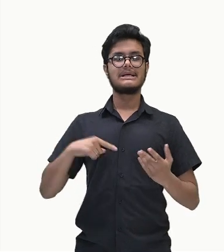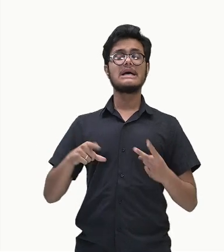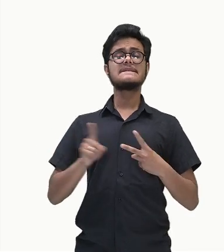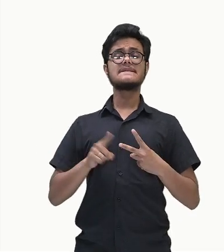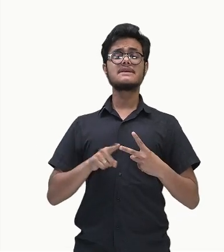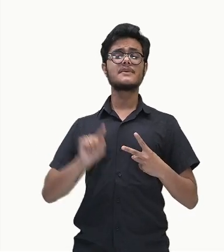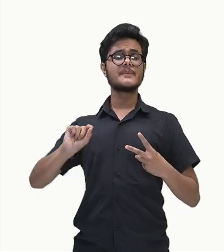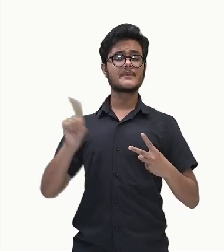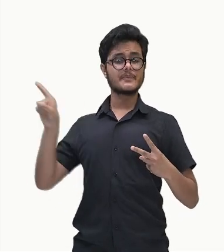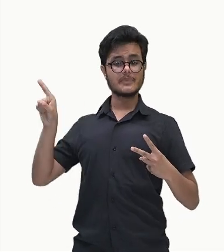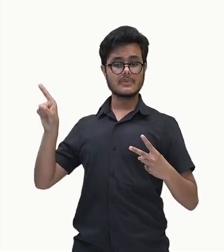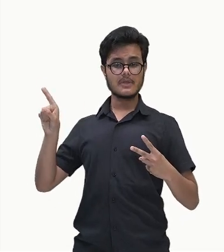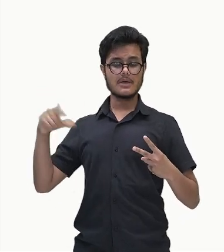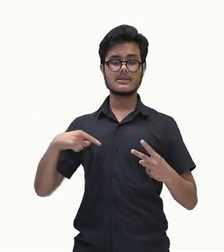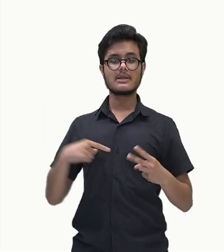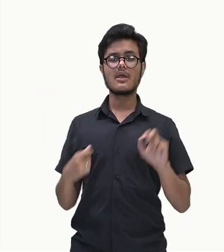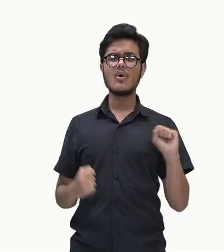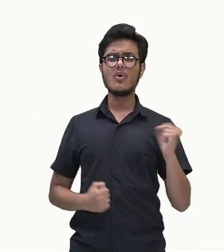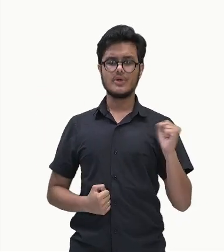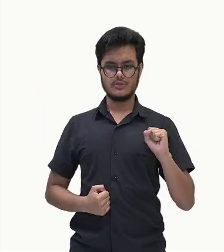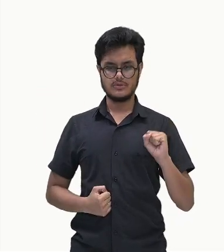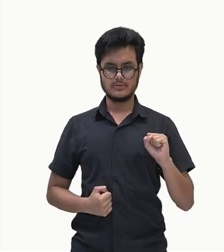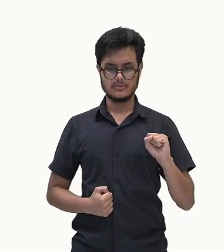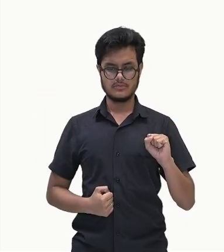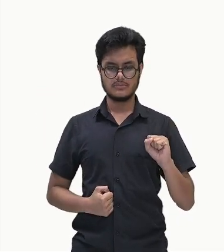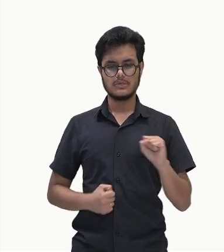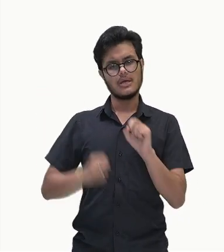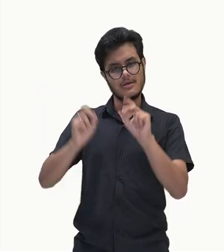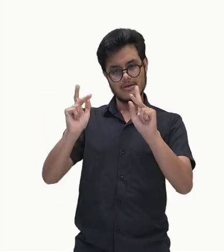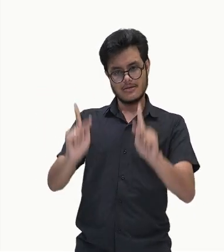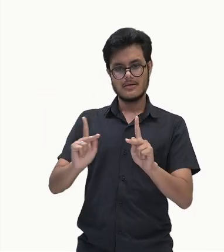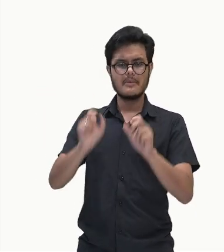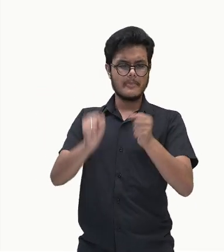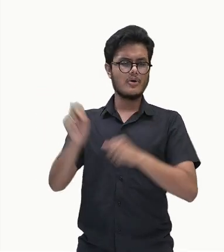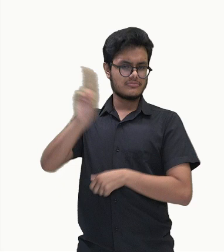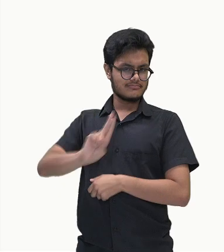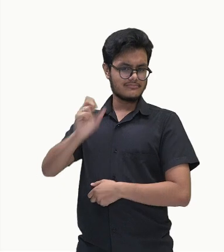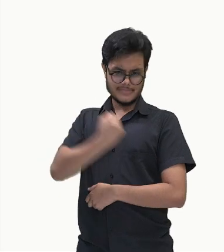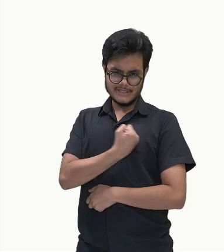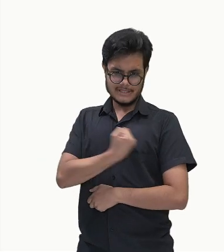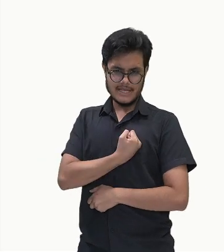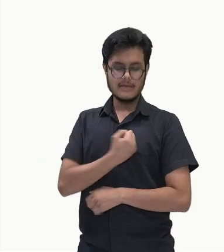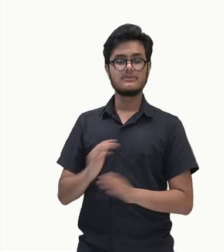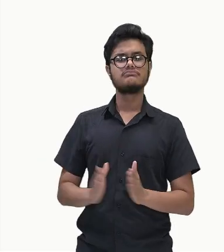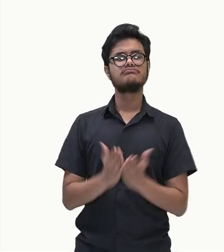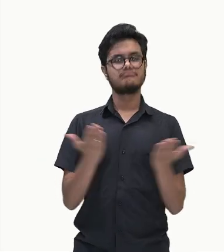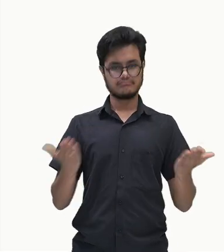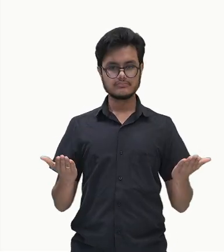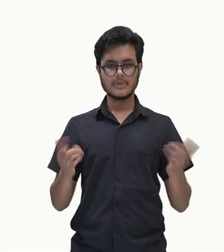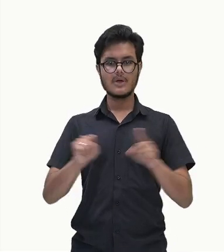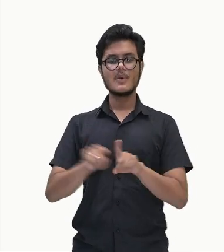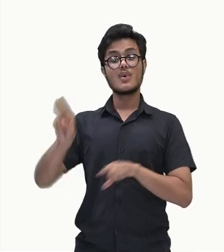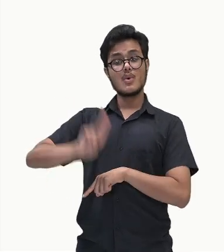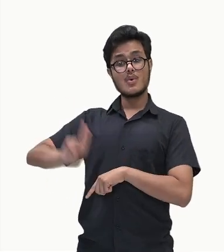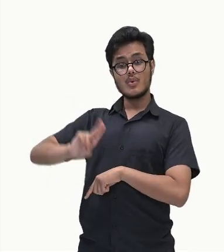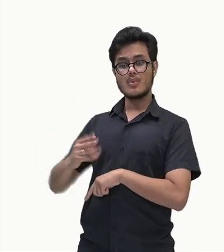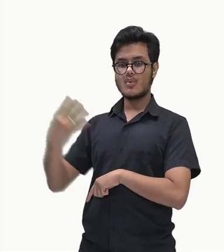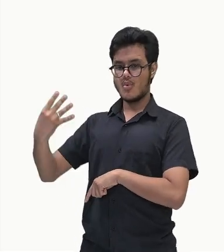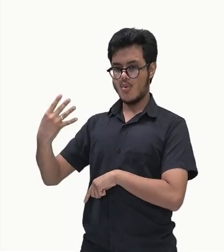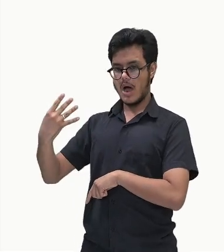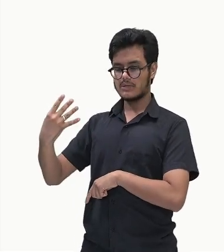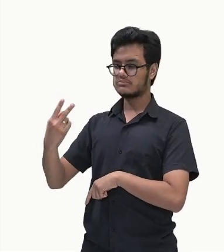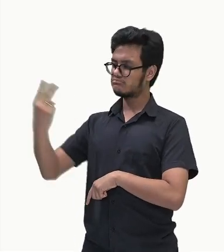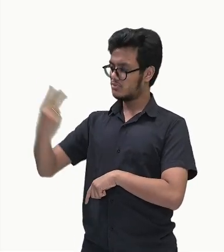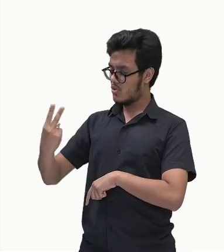posição a gente tem oito por porque agora a gente pode usar o zero então a gente usou aqui no final ou